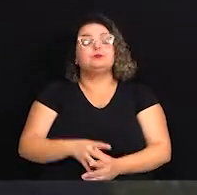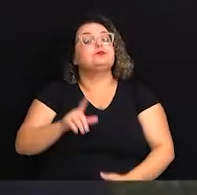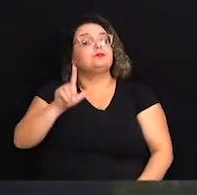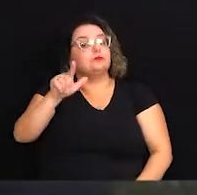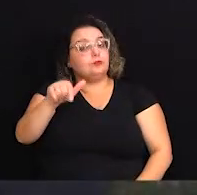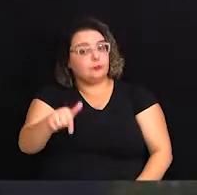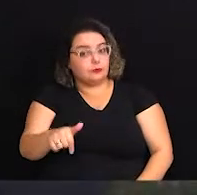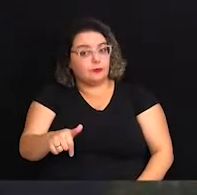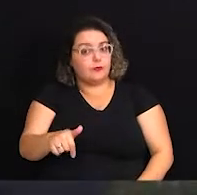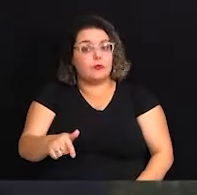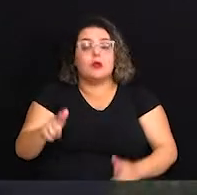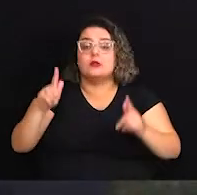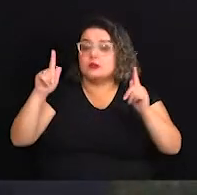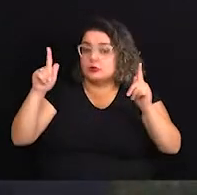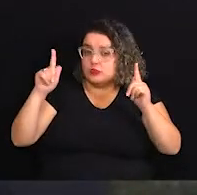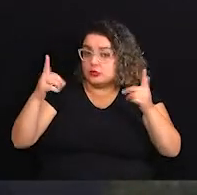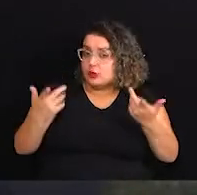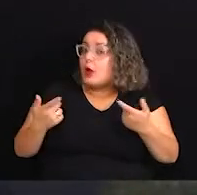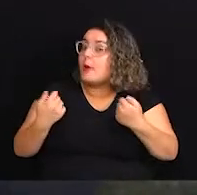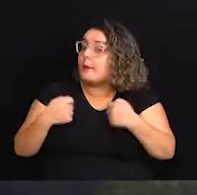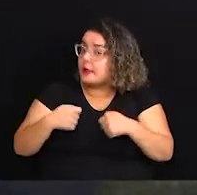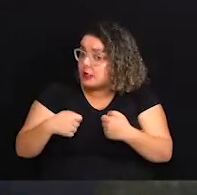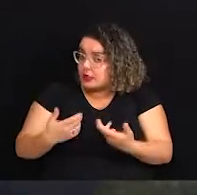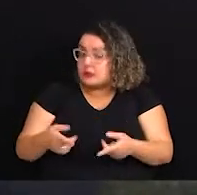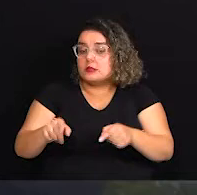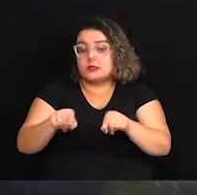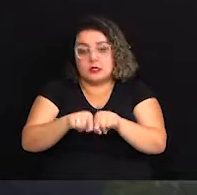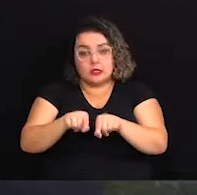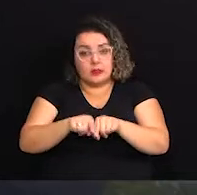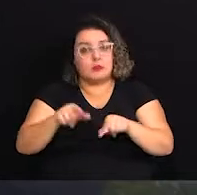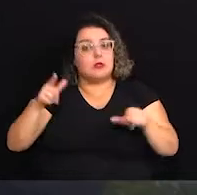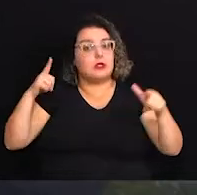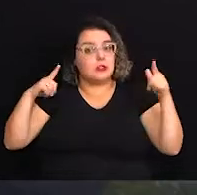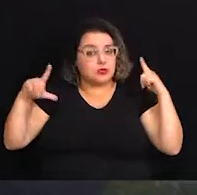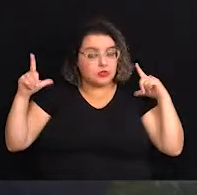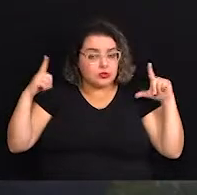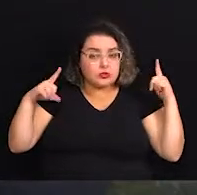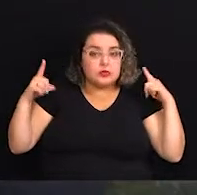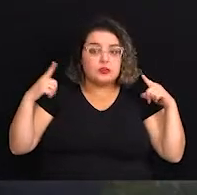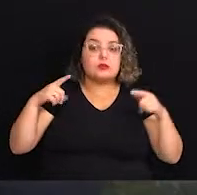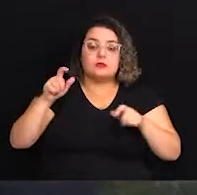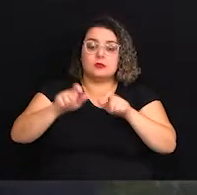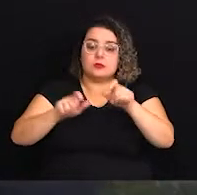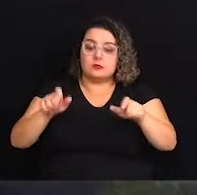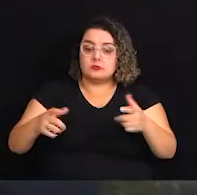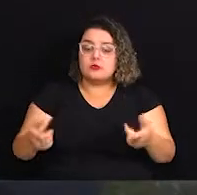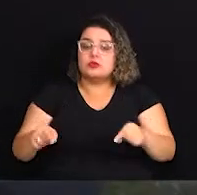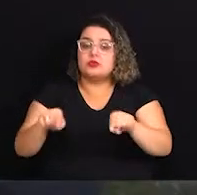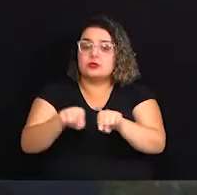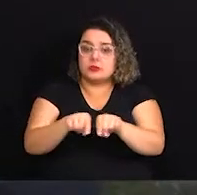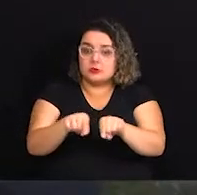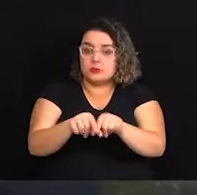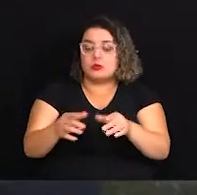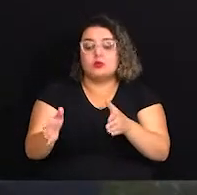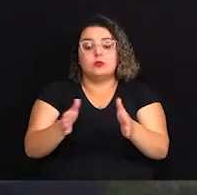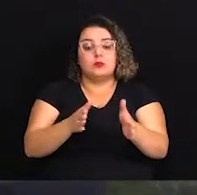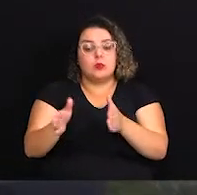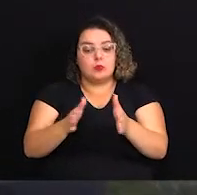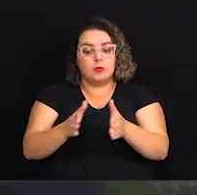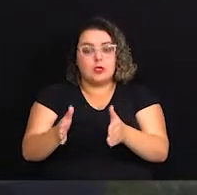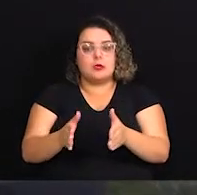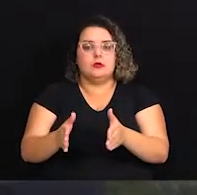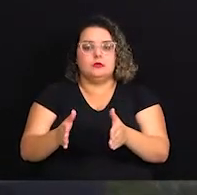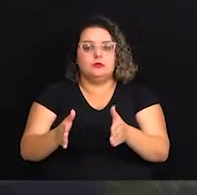gente tem que se divertir, a gente precisa também de lazer, as pessoas precisam também ter o seu momento